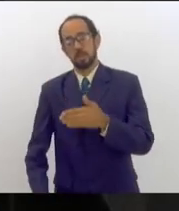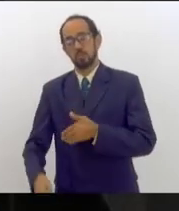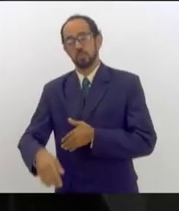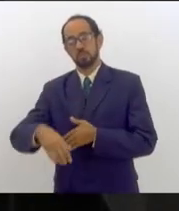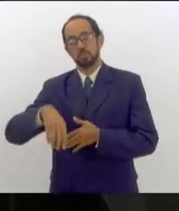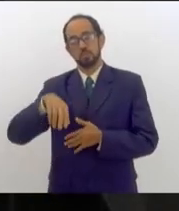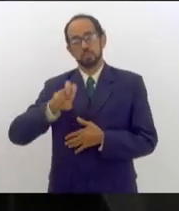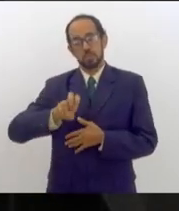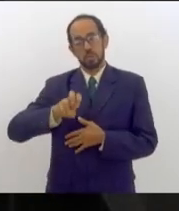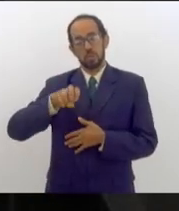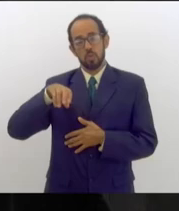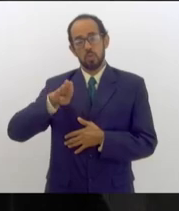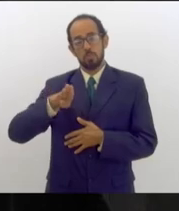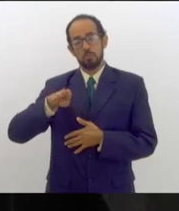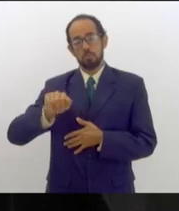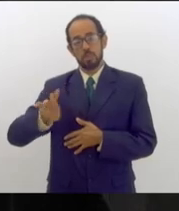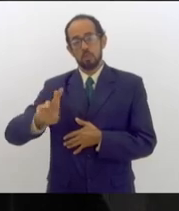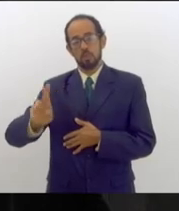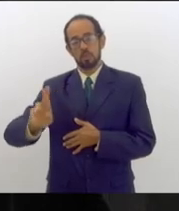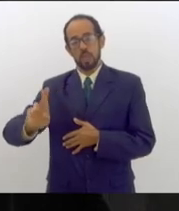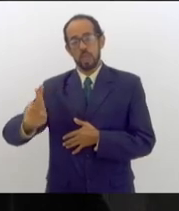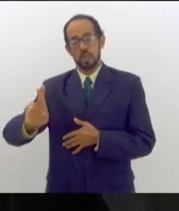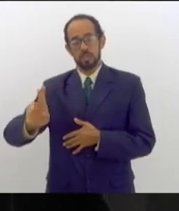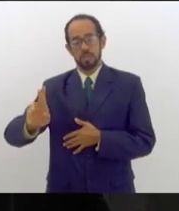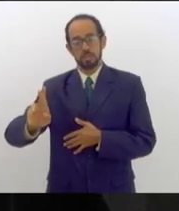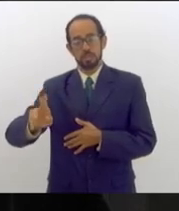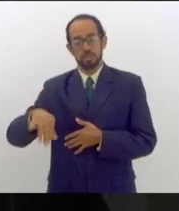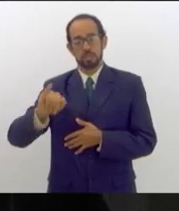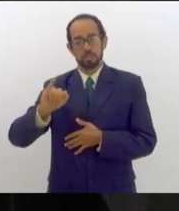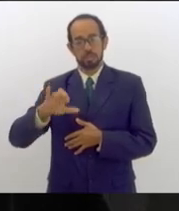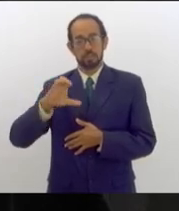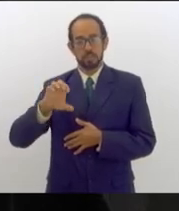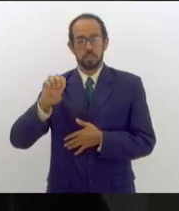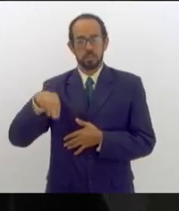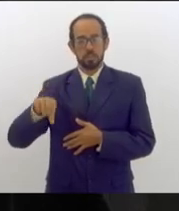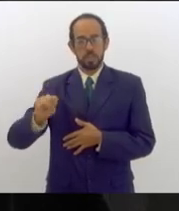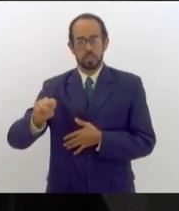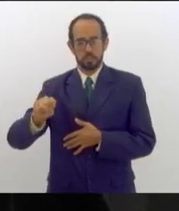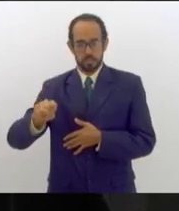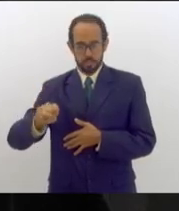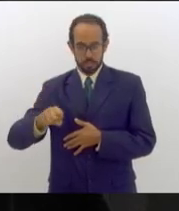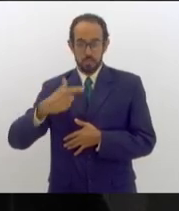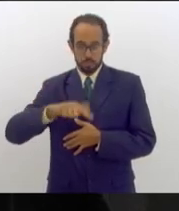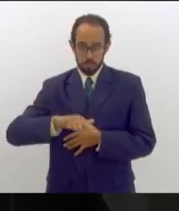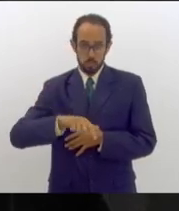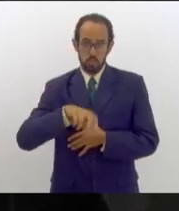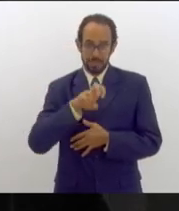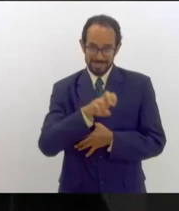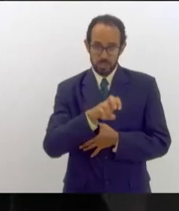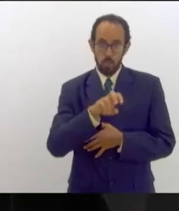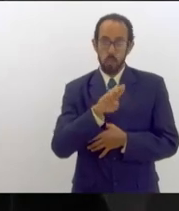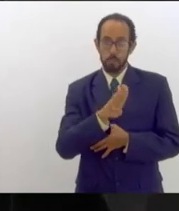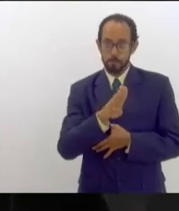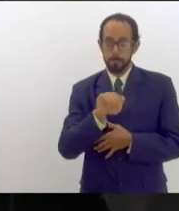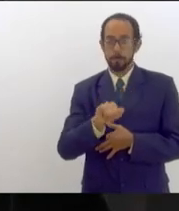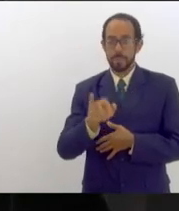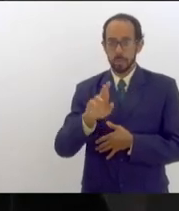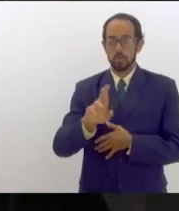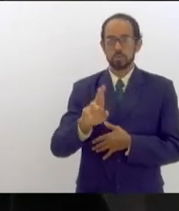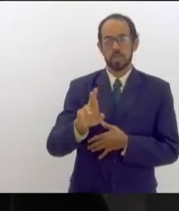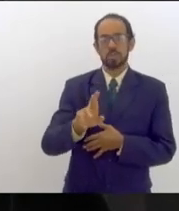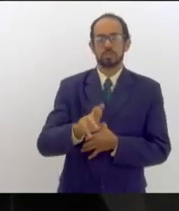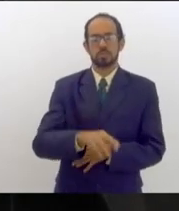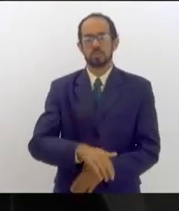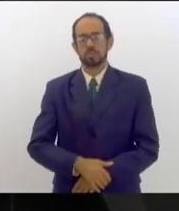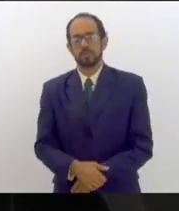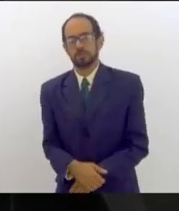cinco bilhões de reais de ICMS 5 bilhões de reais